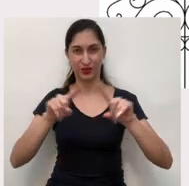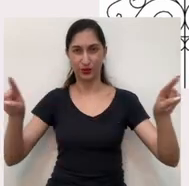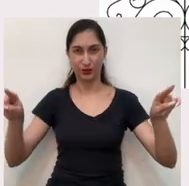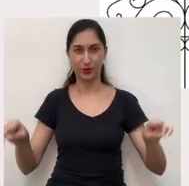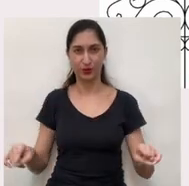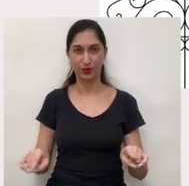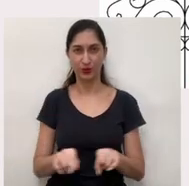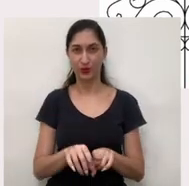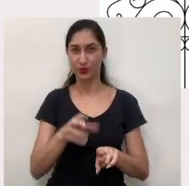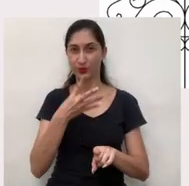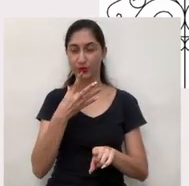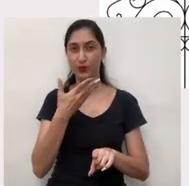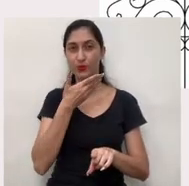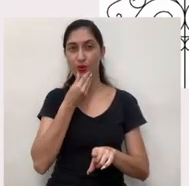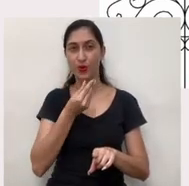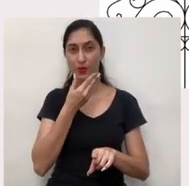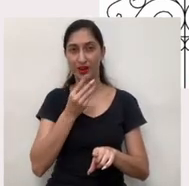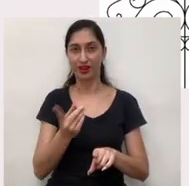a essa foto,